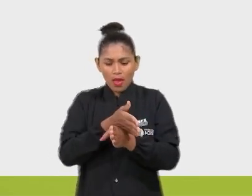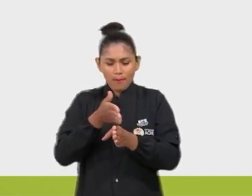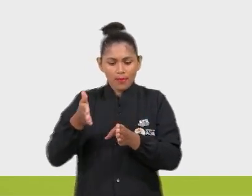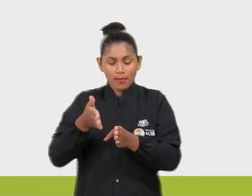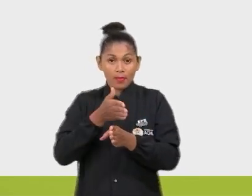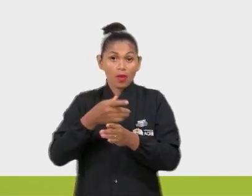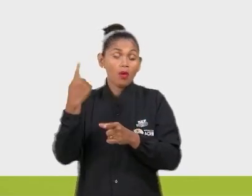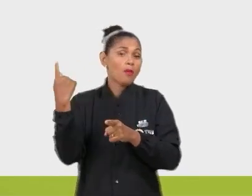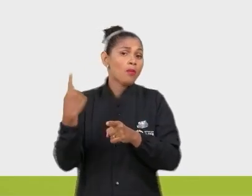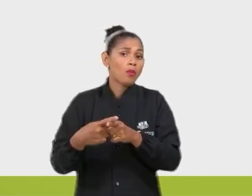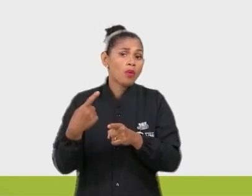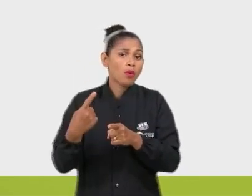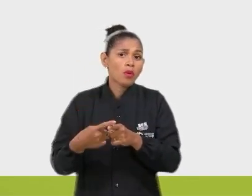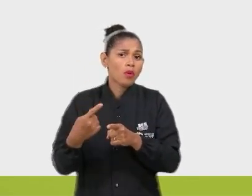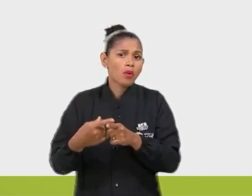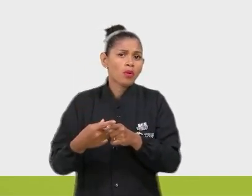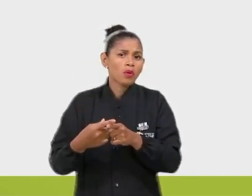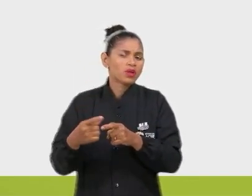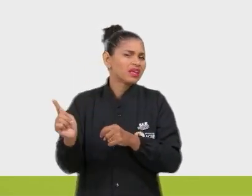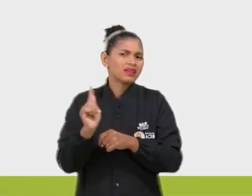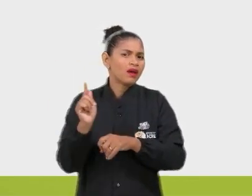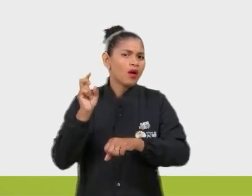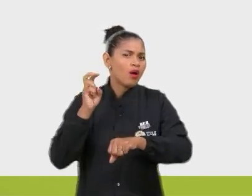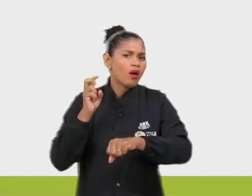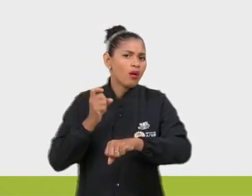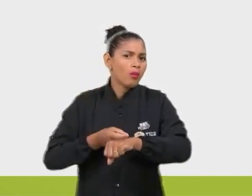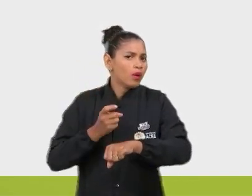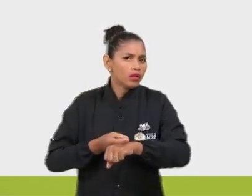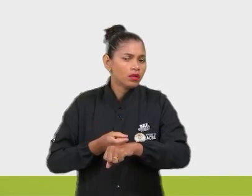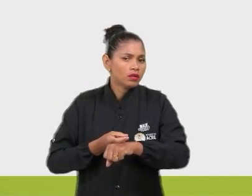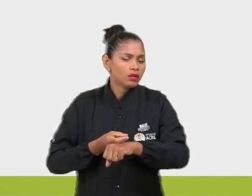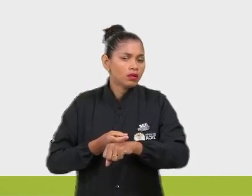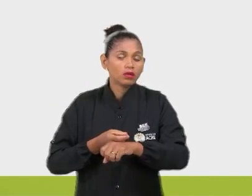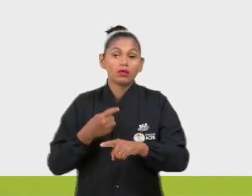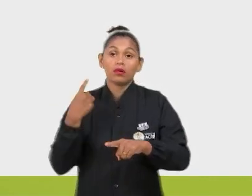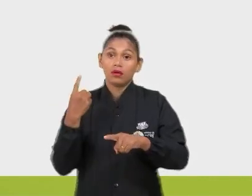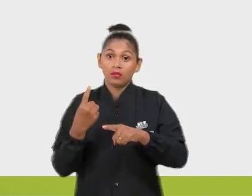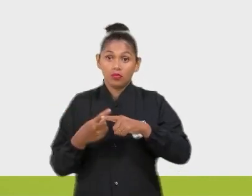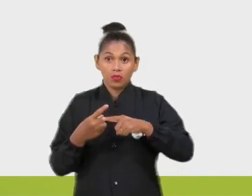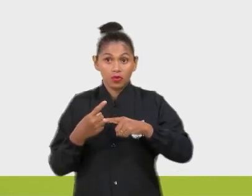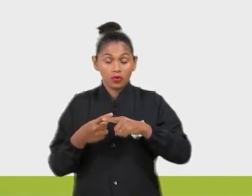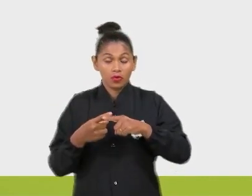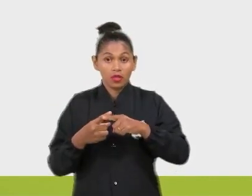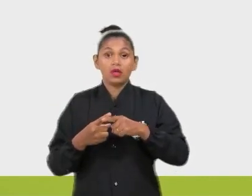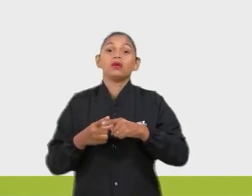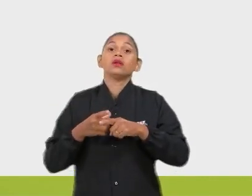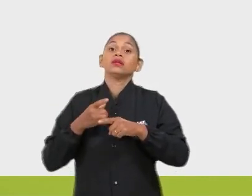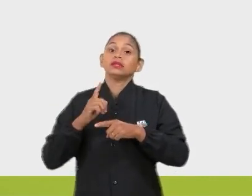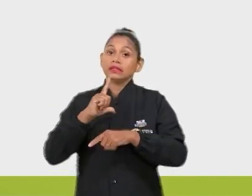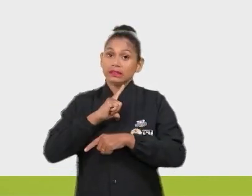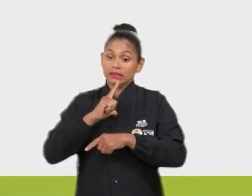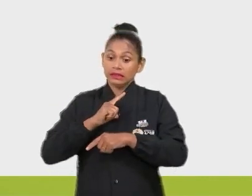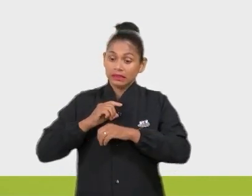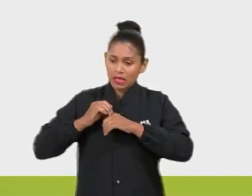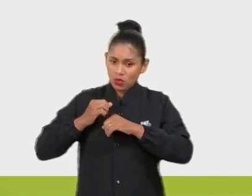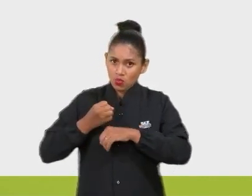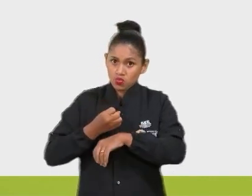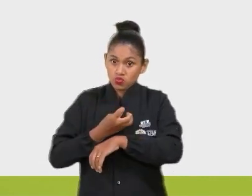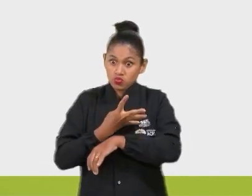podem ser considerados não metais? Porque, de alguma forma, eles conduzem aí uma